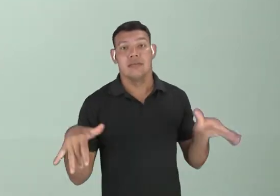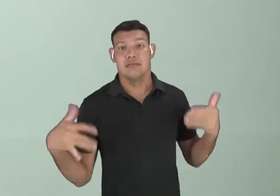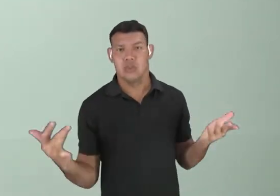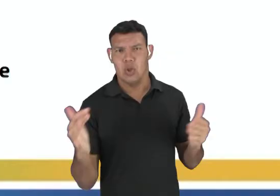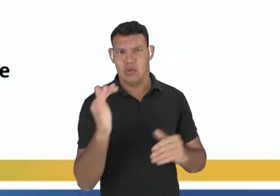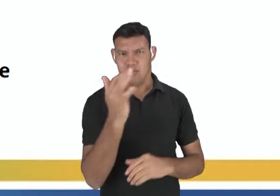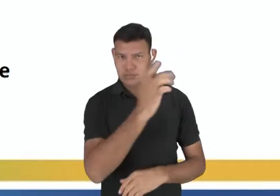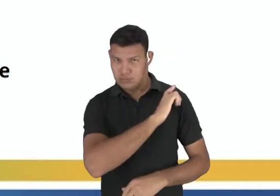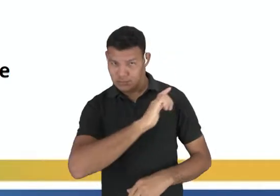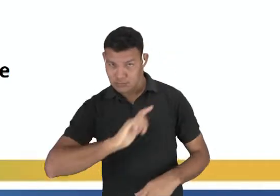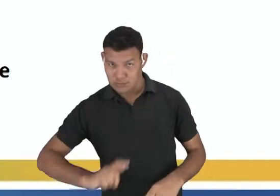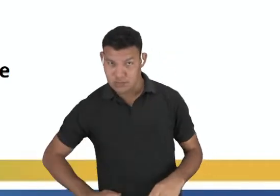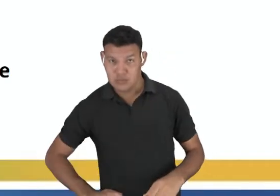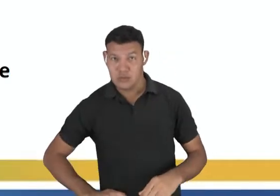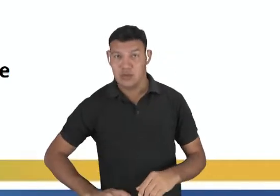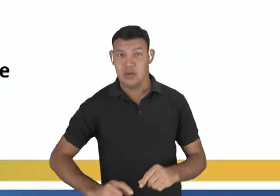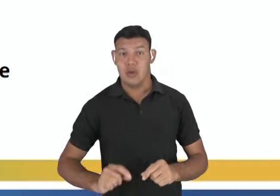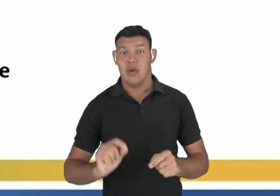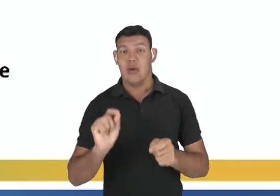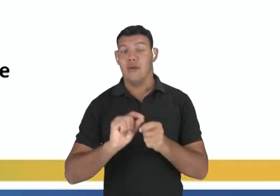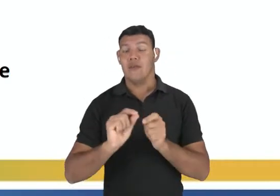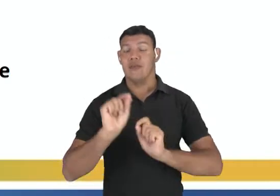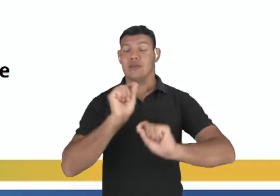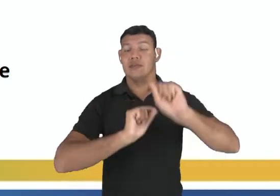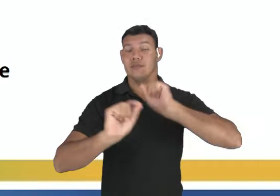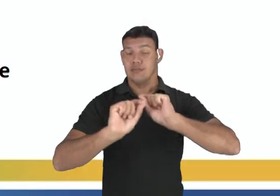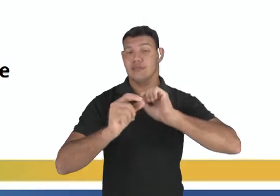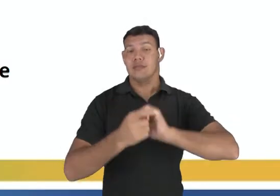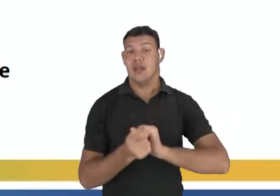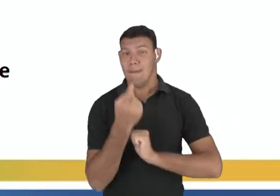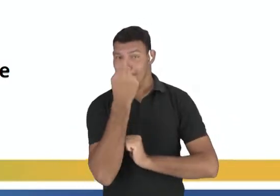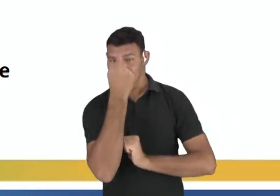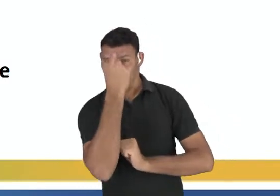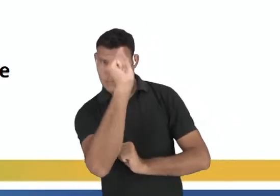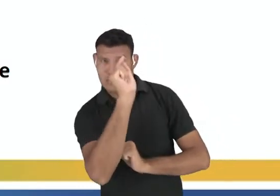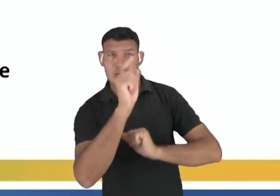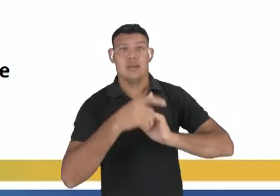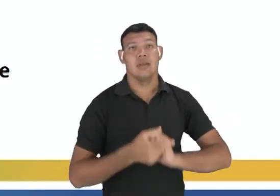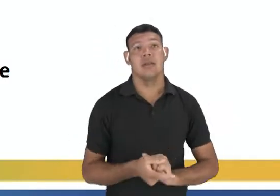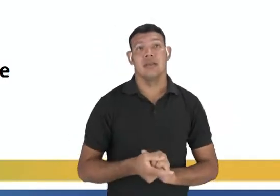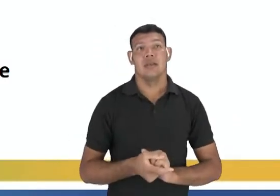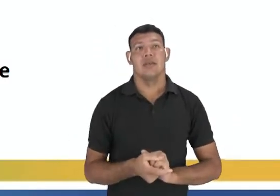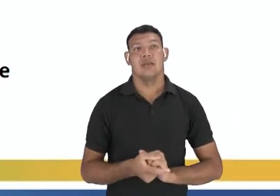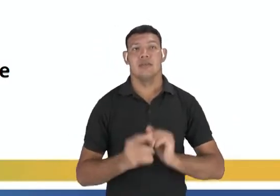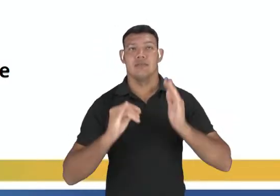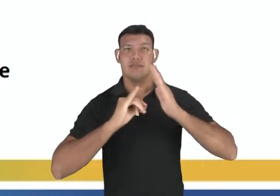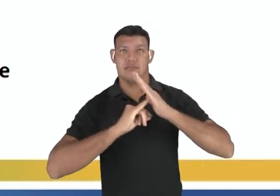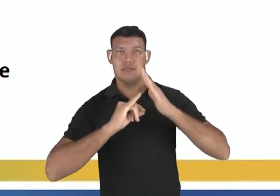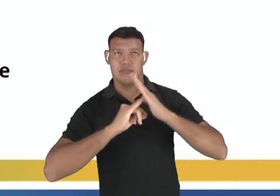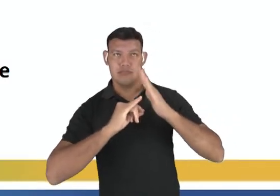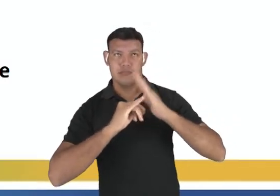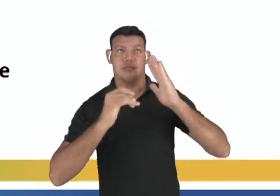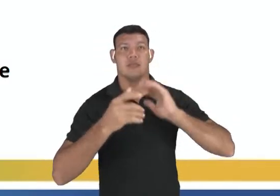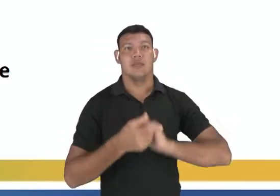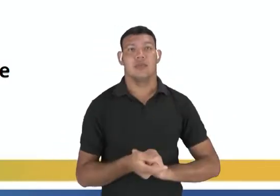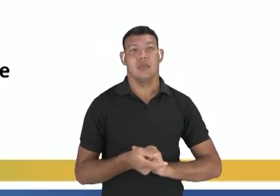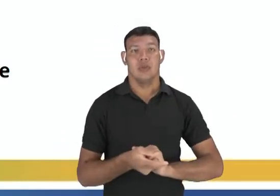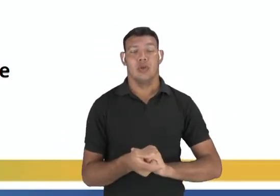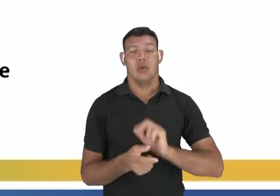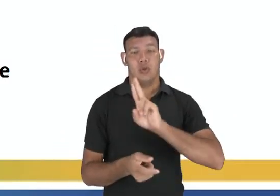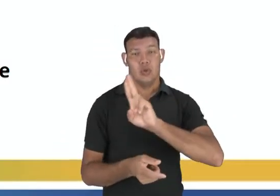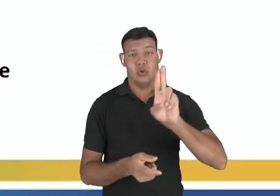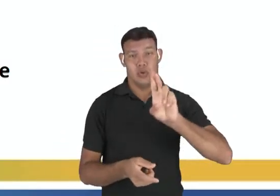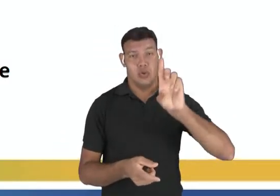o governo criou a Superintendência de Desenvolvimento da Amazônia, a SUDAM.